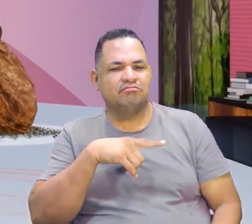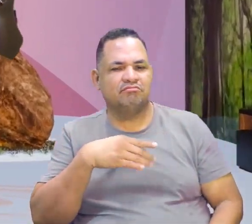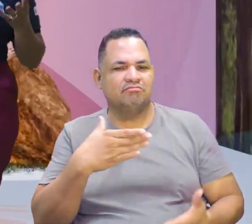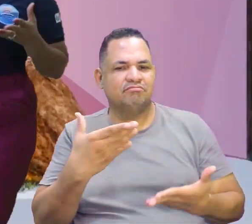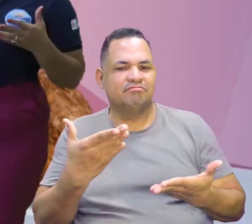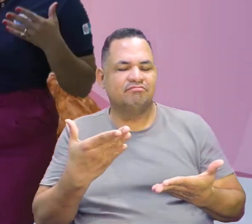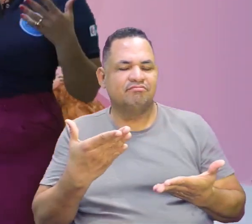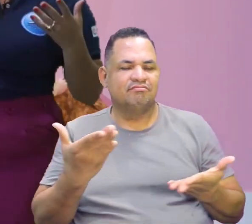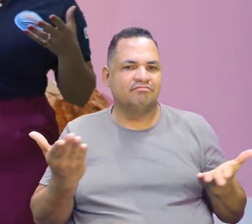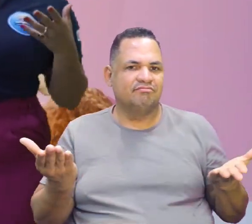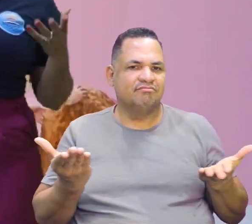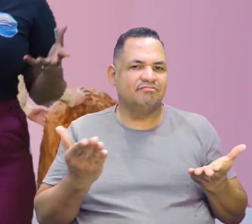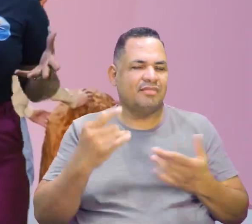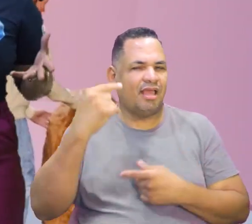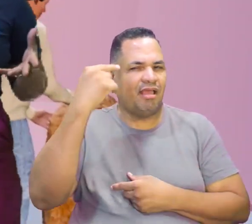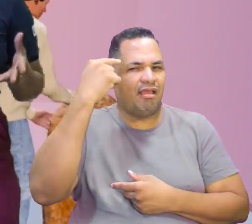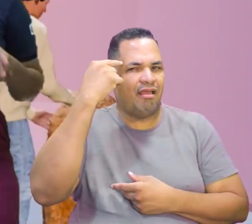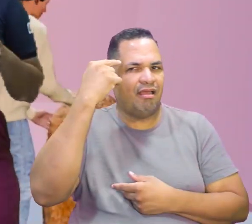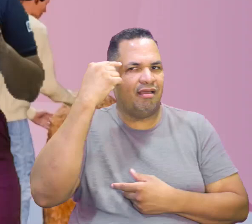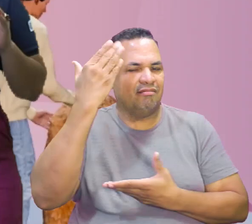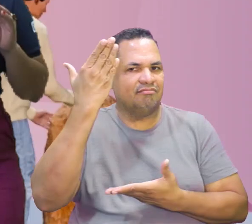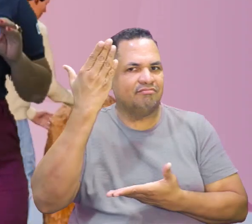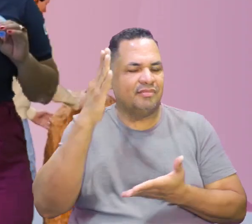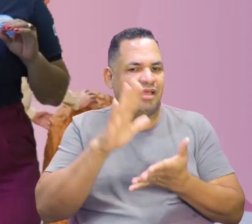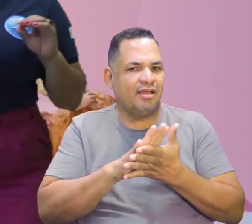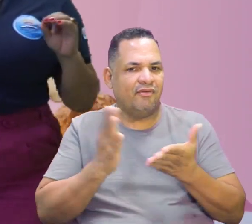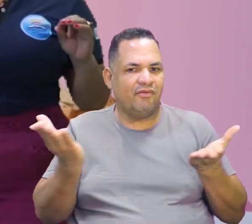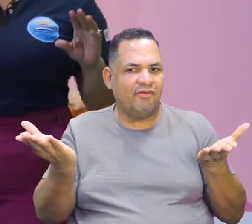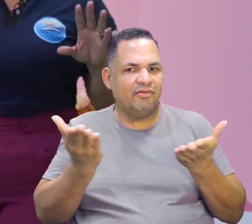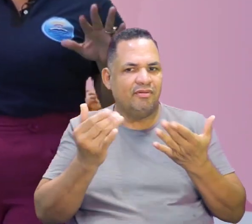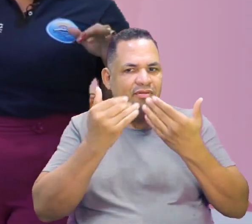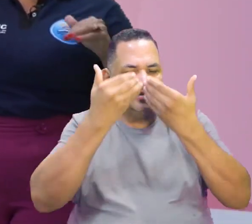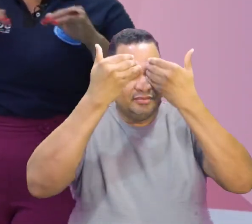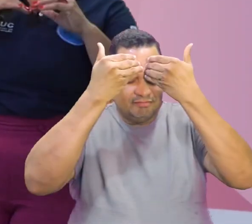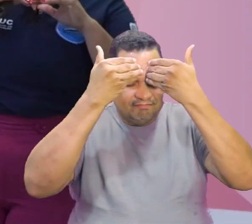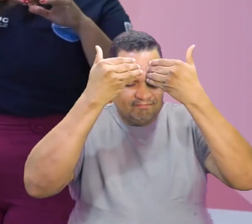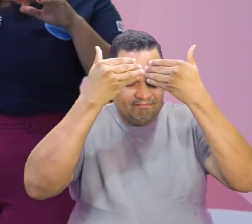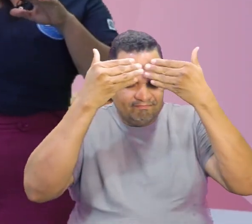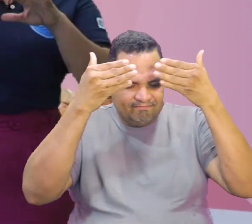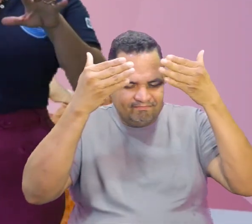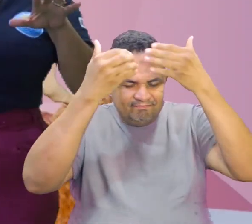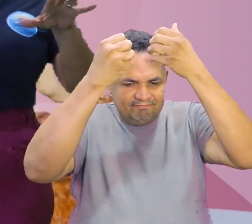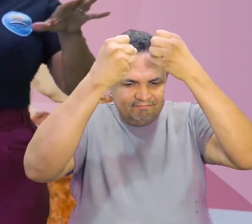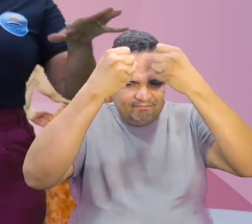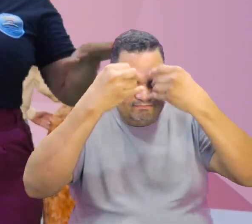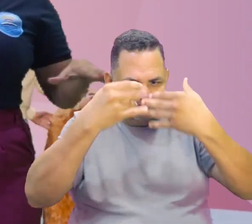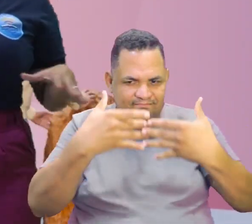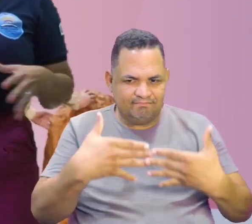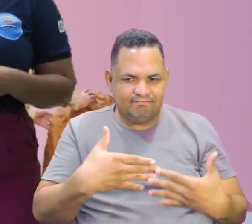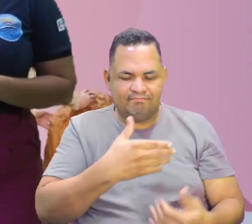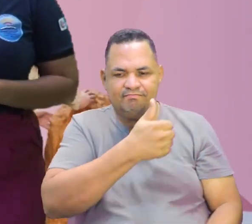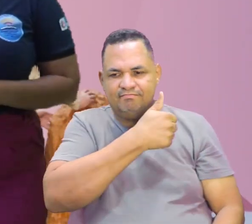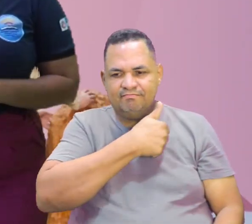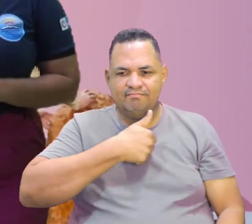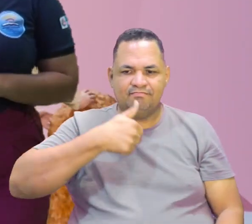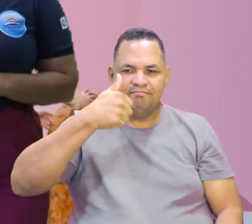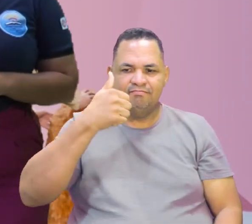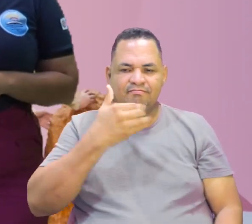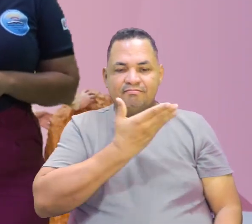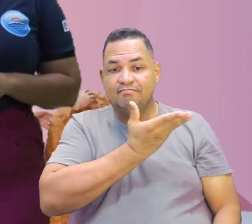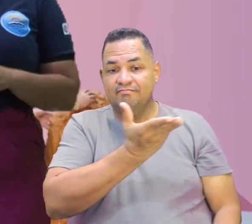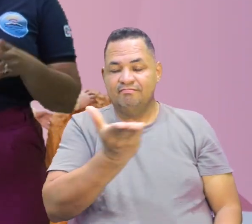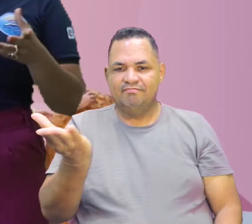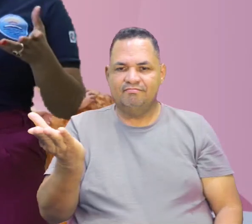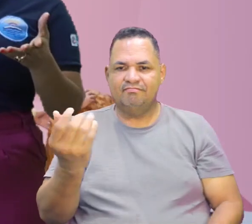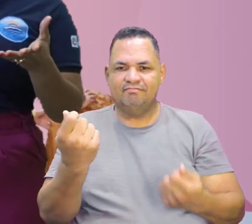ainda existir aí na sua cabecinha, nós vamos agora esclarecer, dar mais uma clareada aí para os